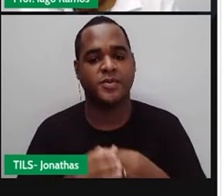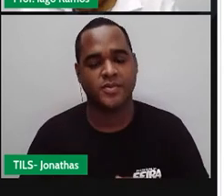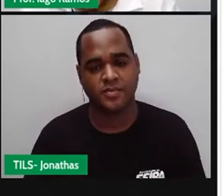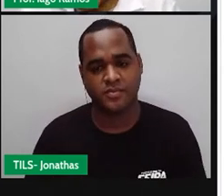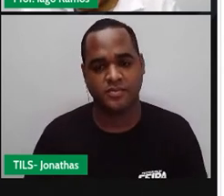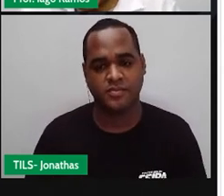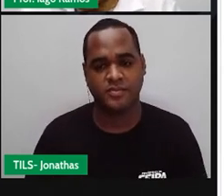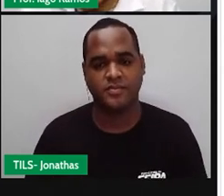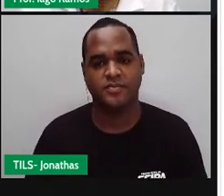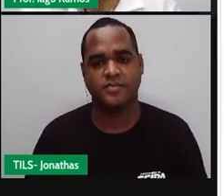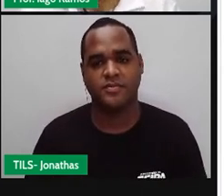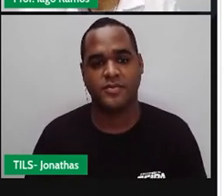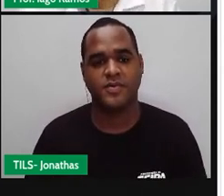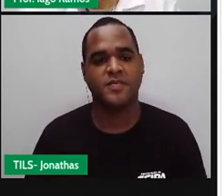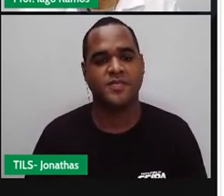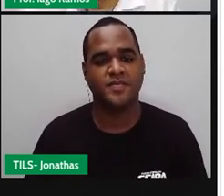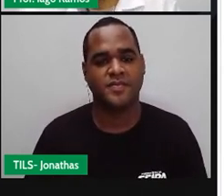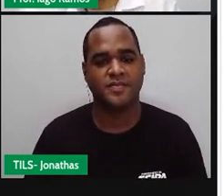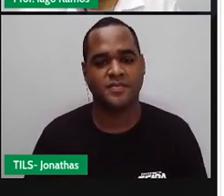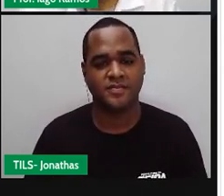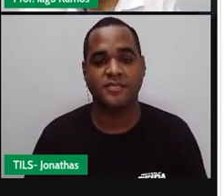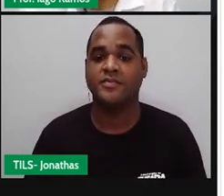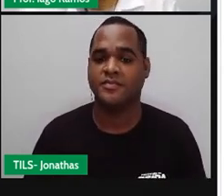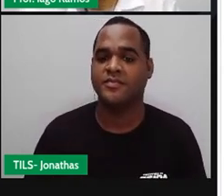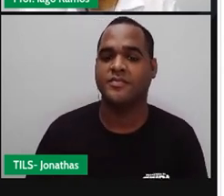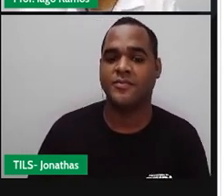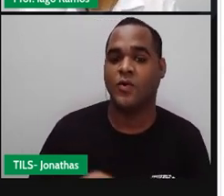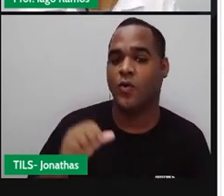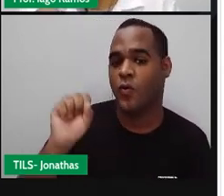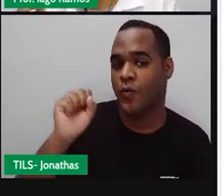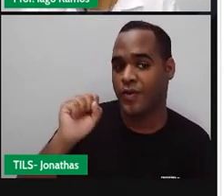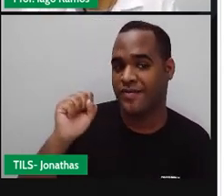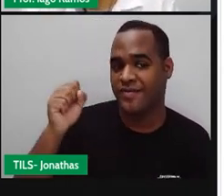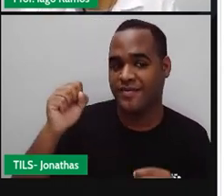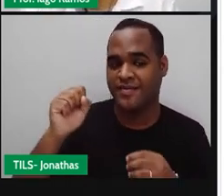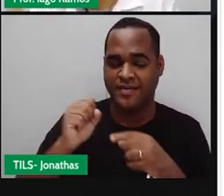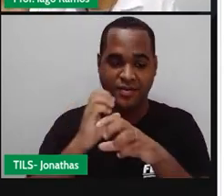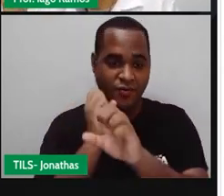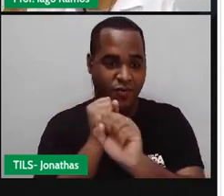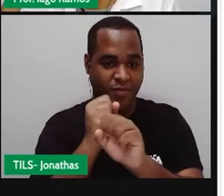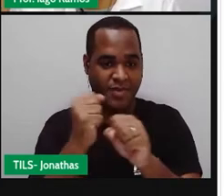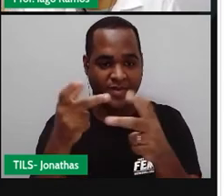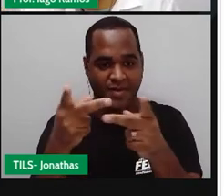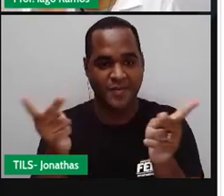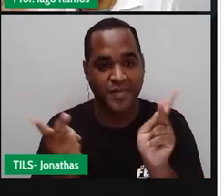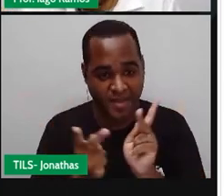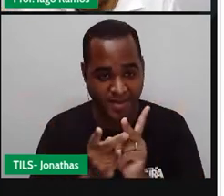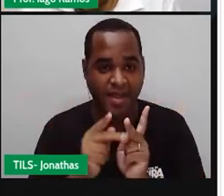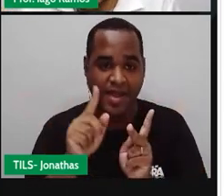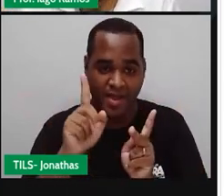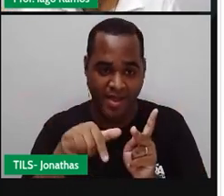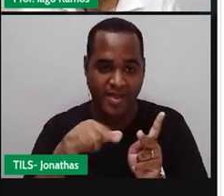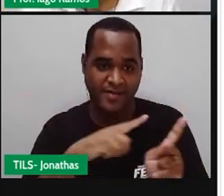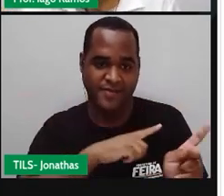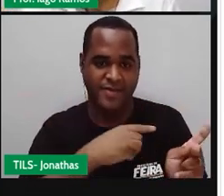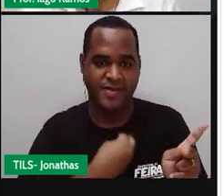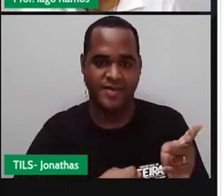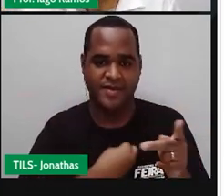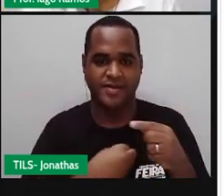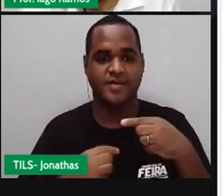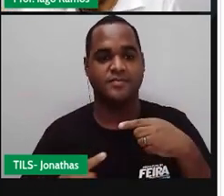é a forma de fração a gente faz nos oito Total nos oito pedaços que compõem a pizza